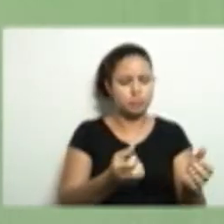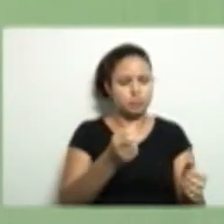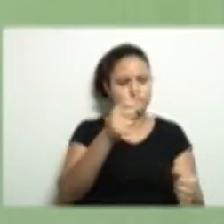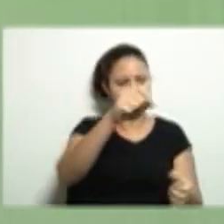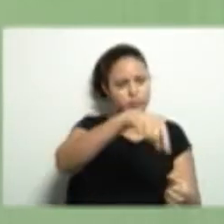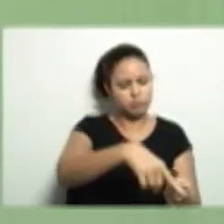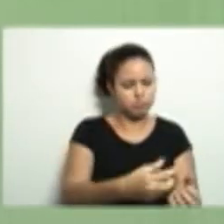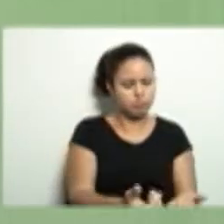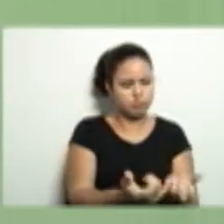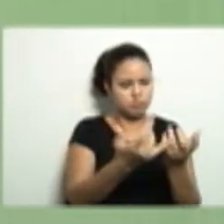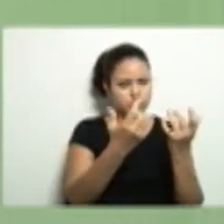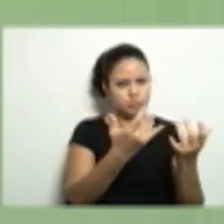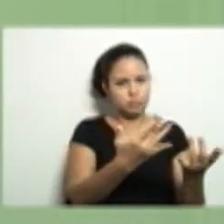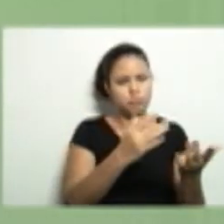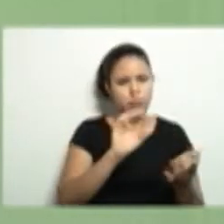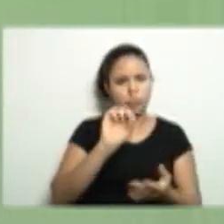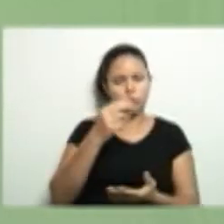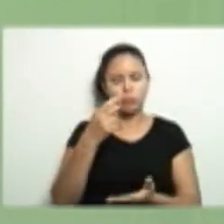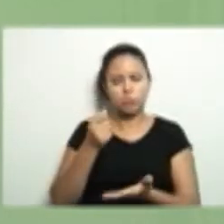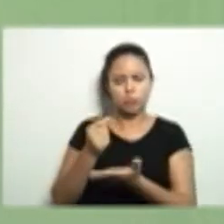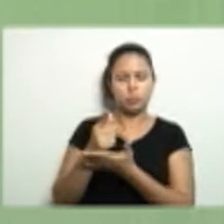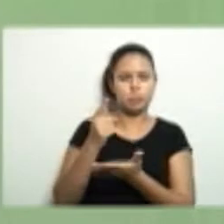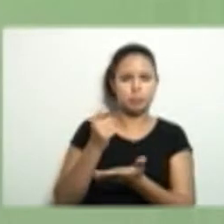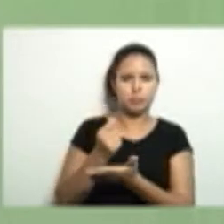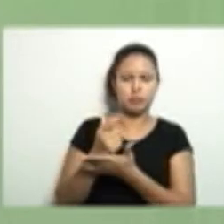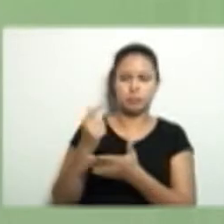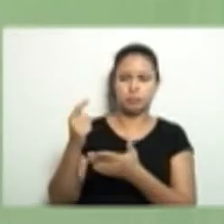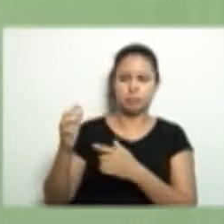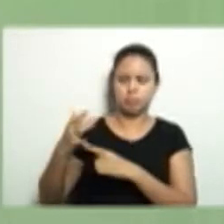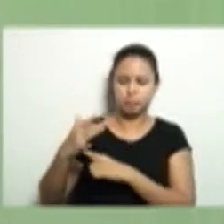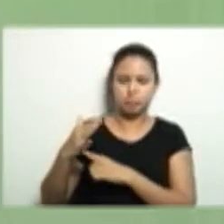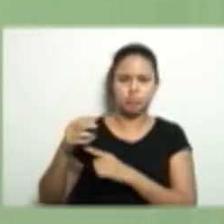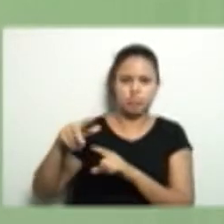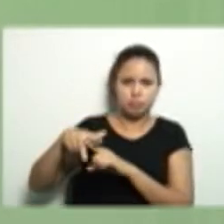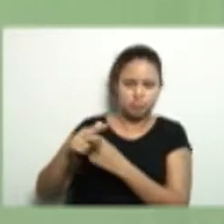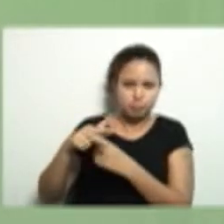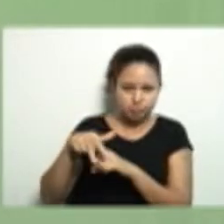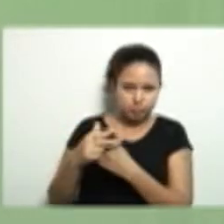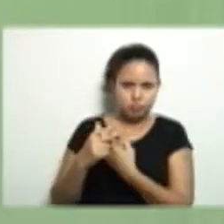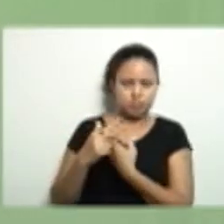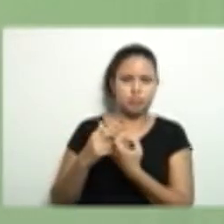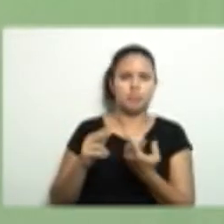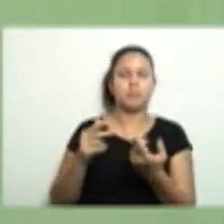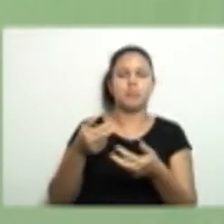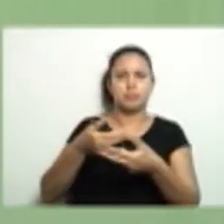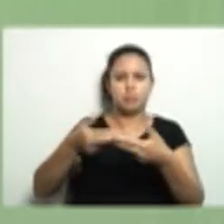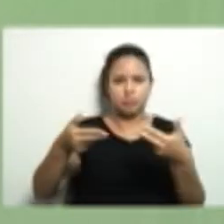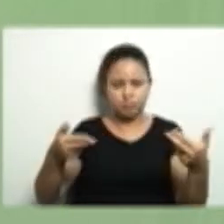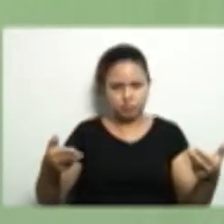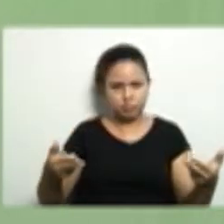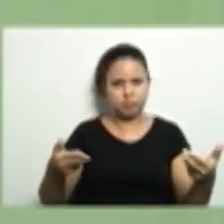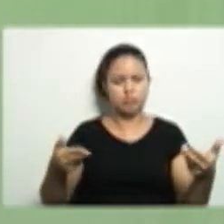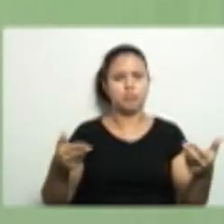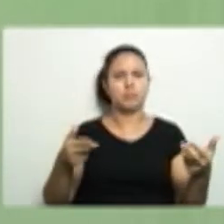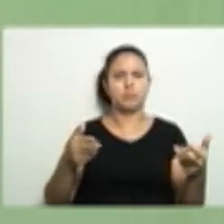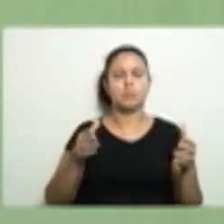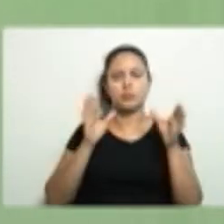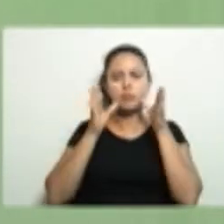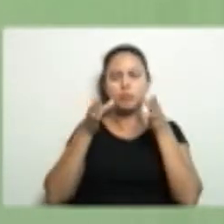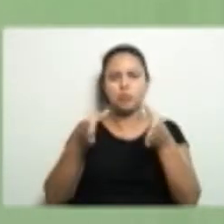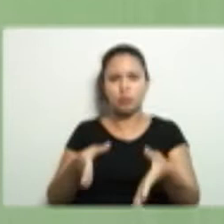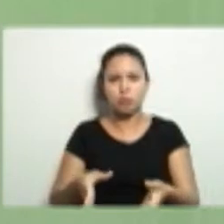máquinas, equipamentos ou infraestrutura de produção e serviços agropecuários ou não